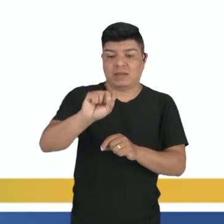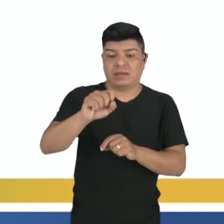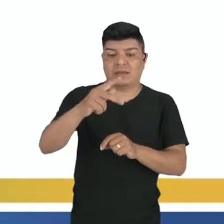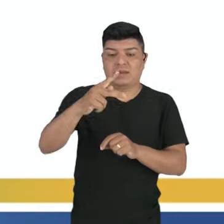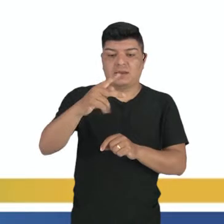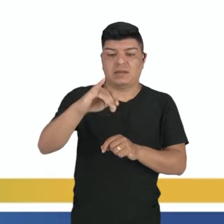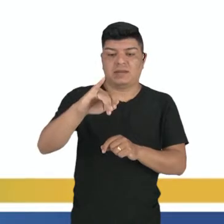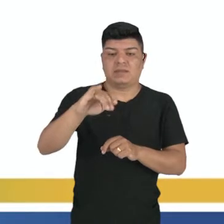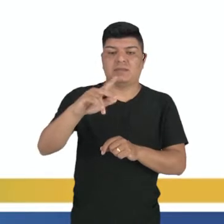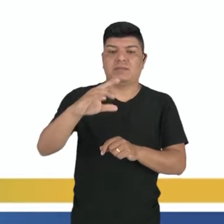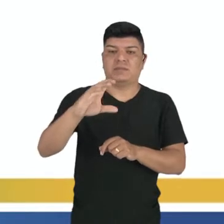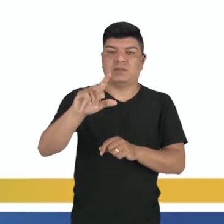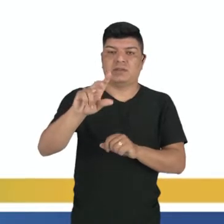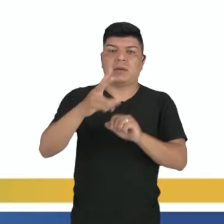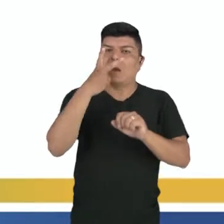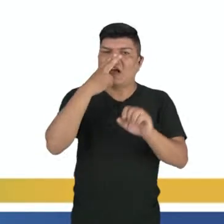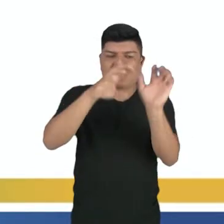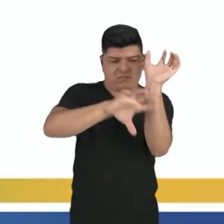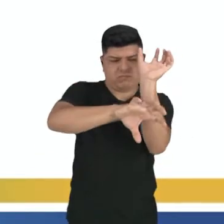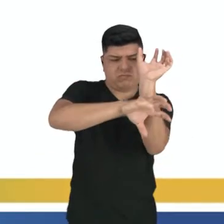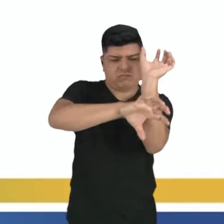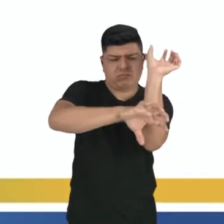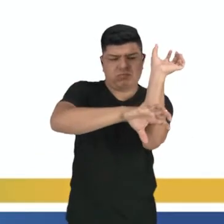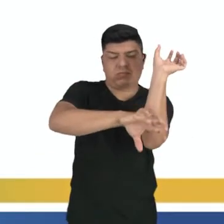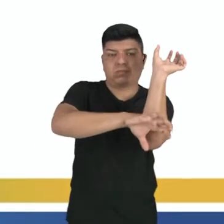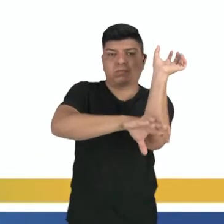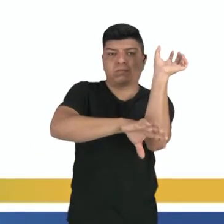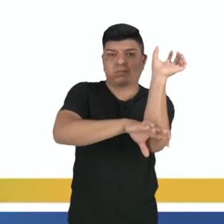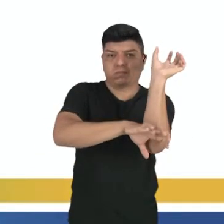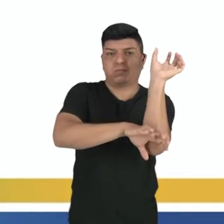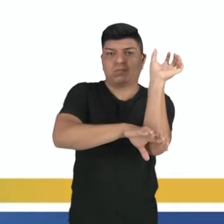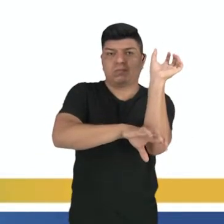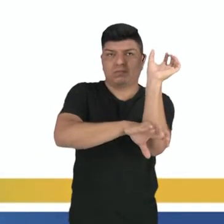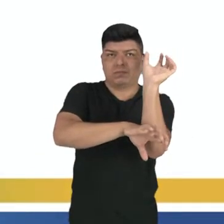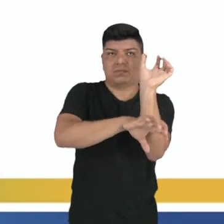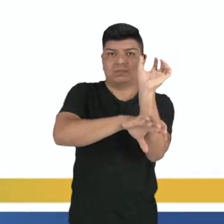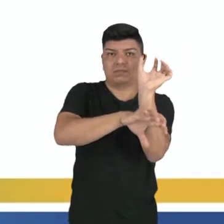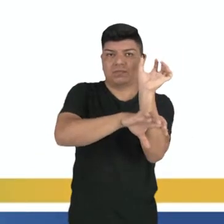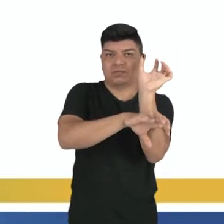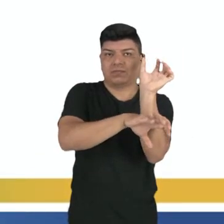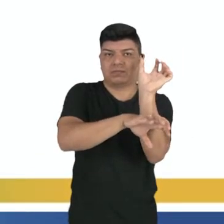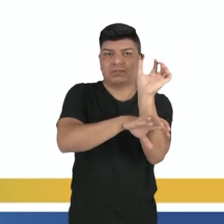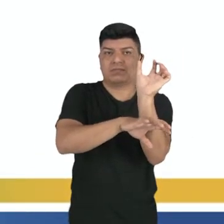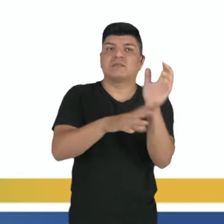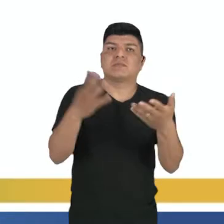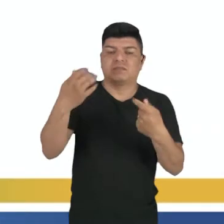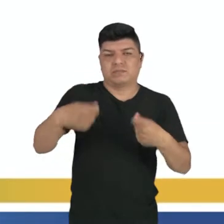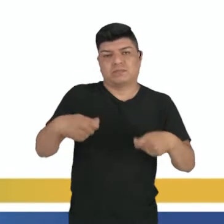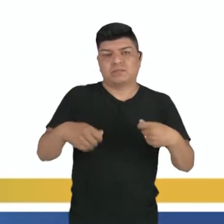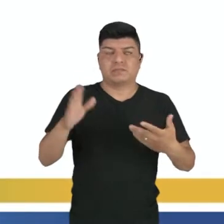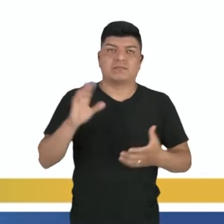são espinhos que vão acabar dando aí o formato que a esponja precisa.